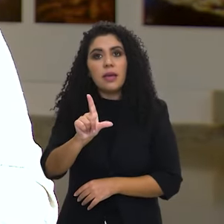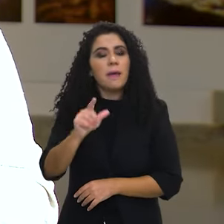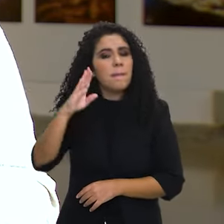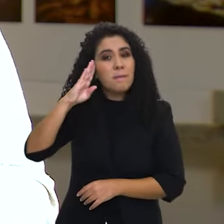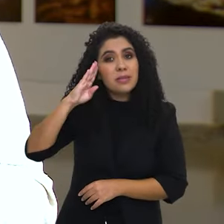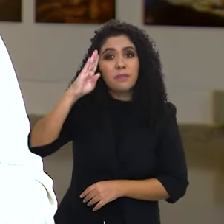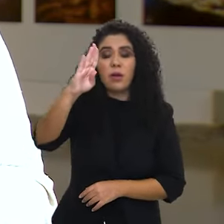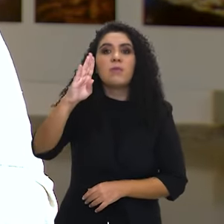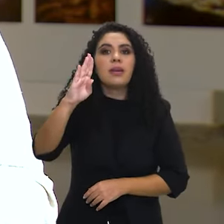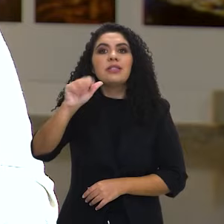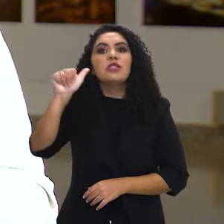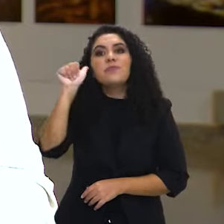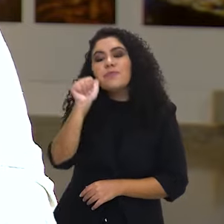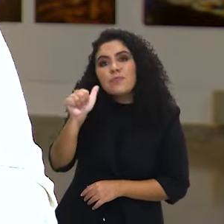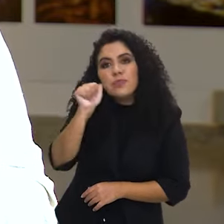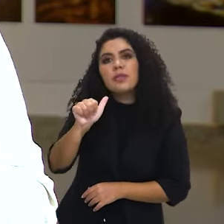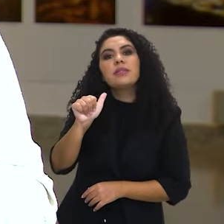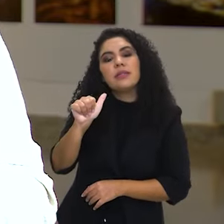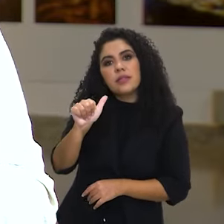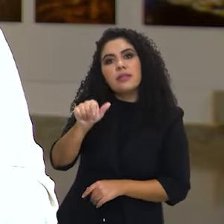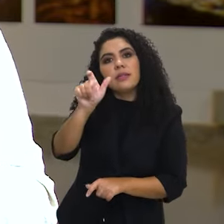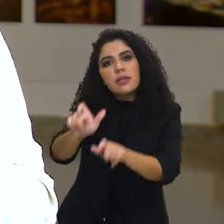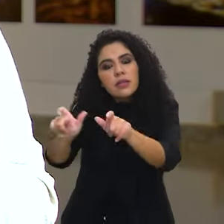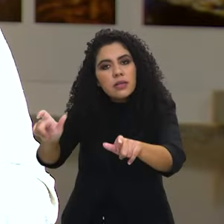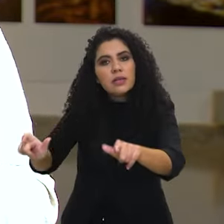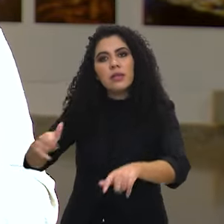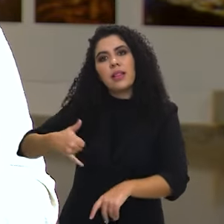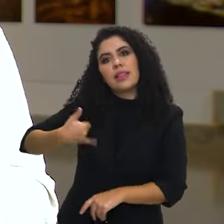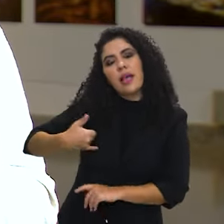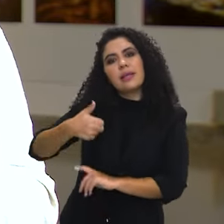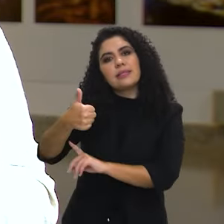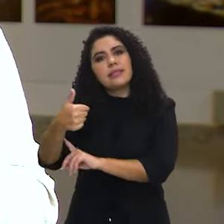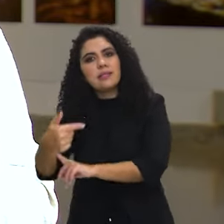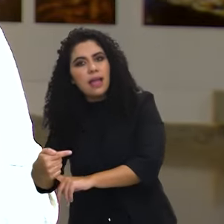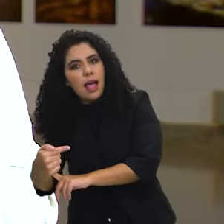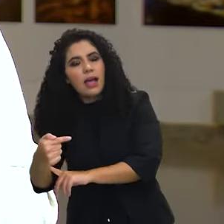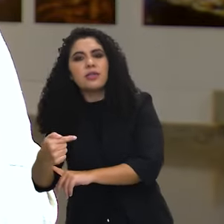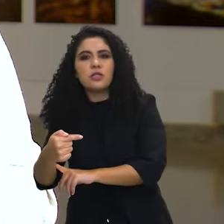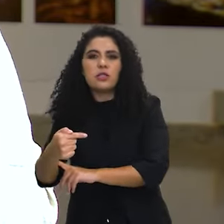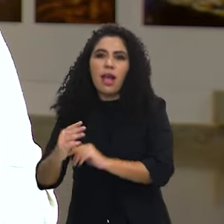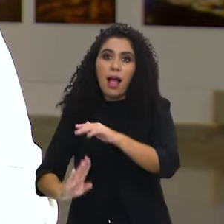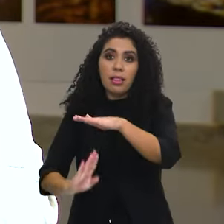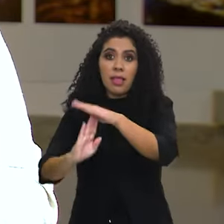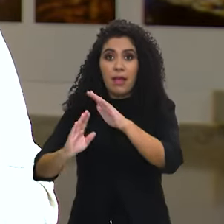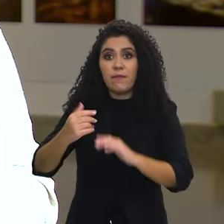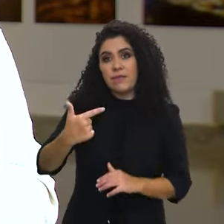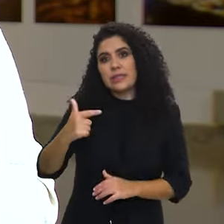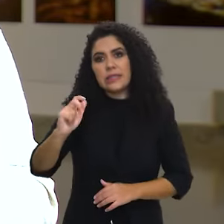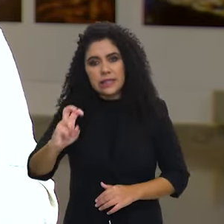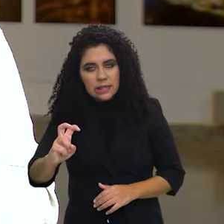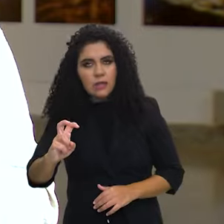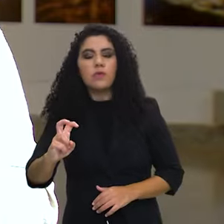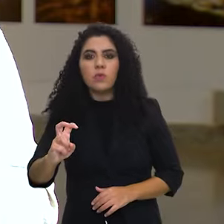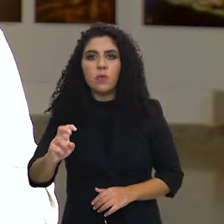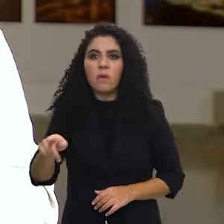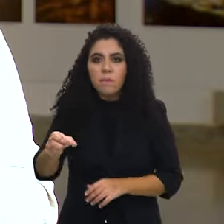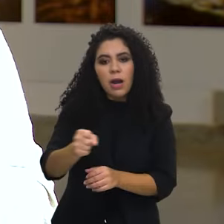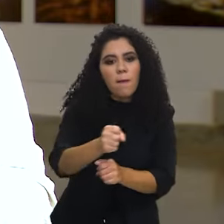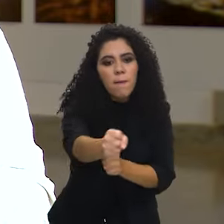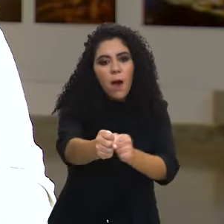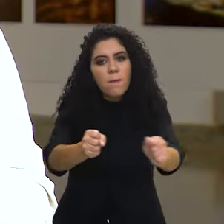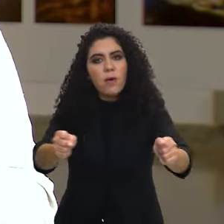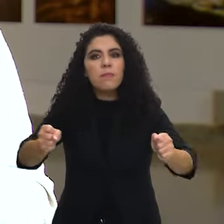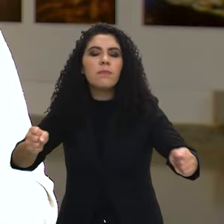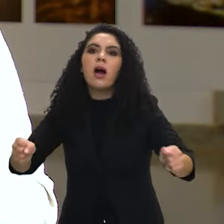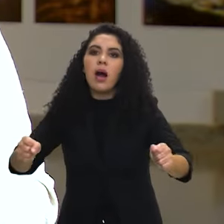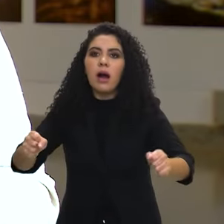incluir Principalmente as meninas né Eh de 17 a 25 anos eh nos temas